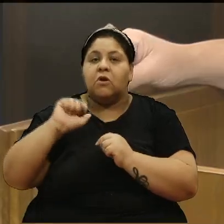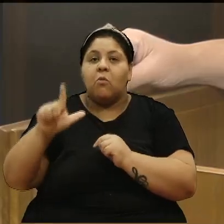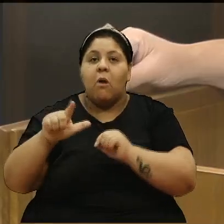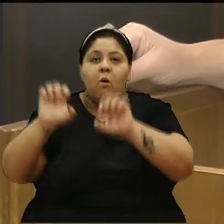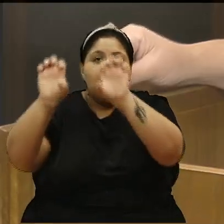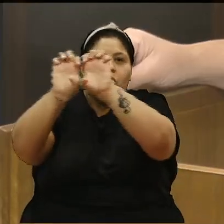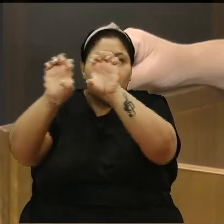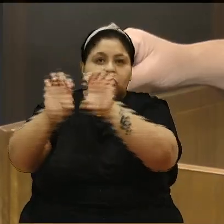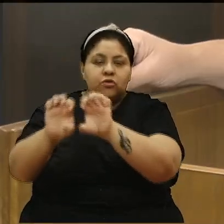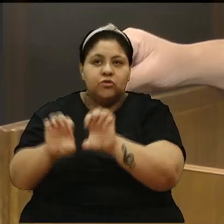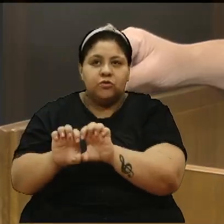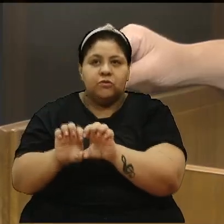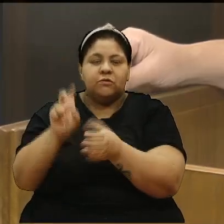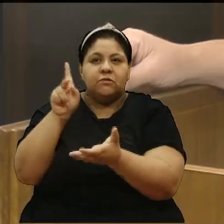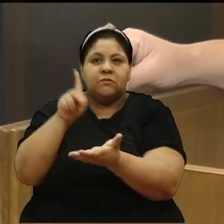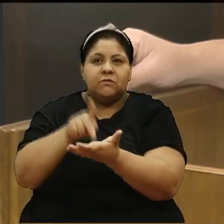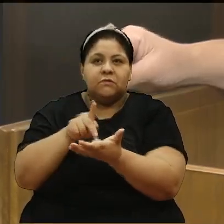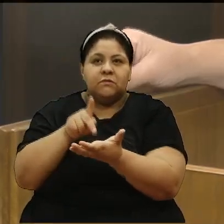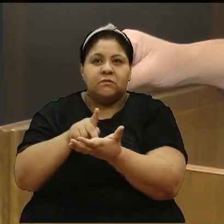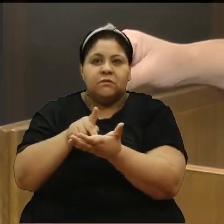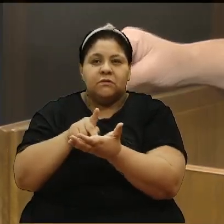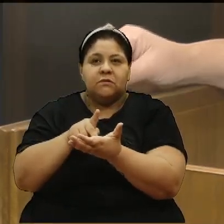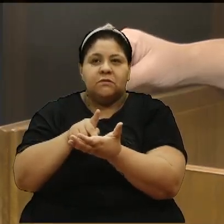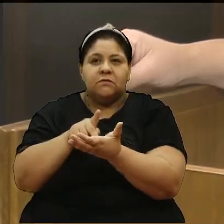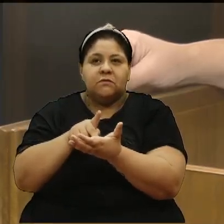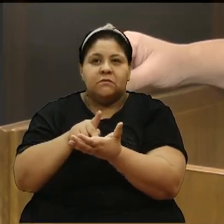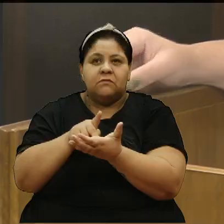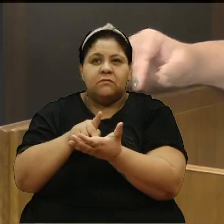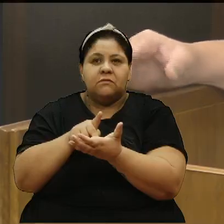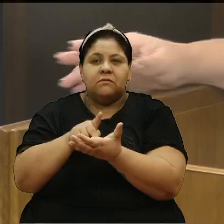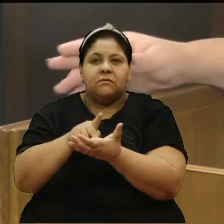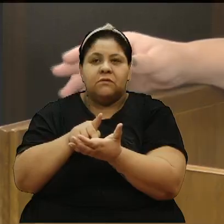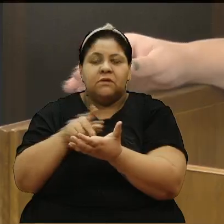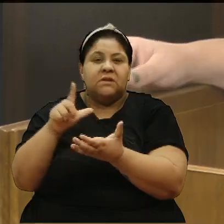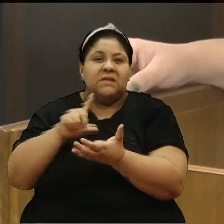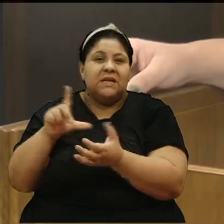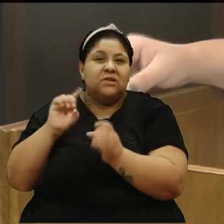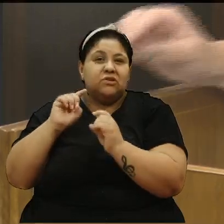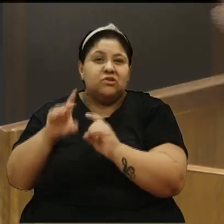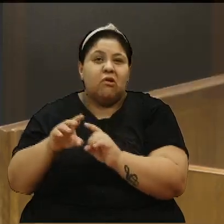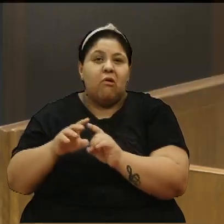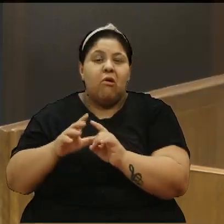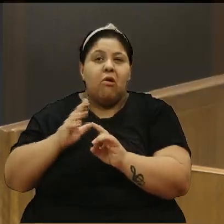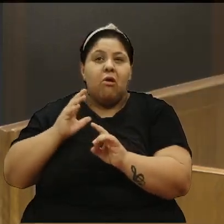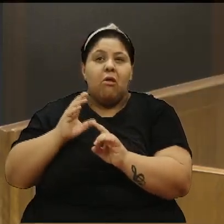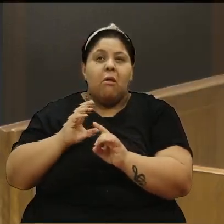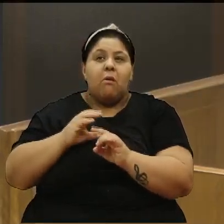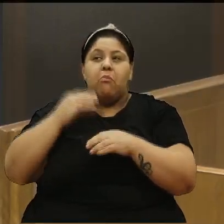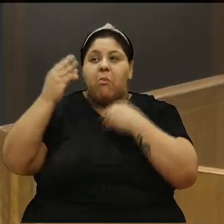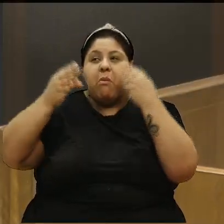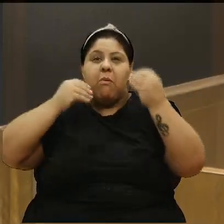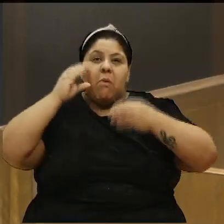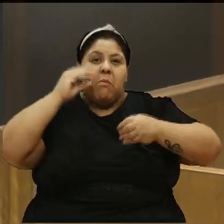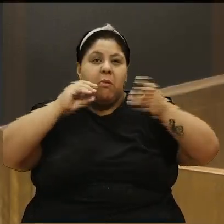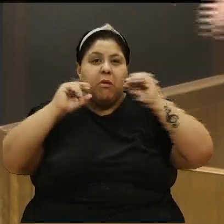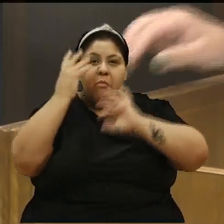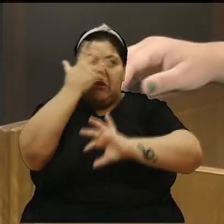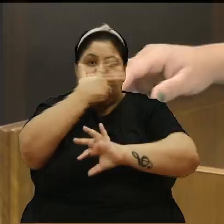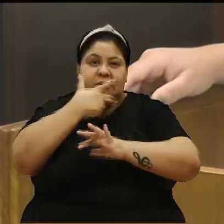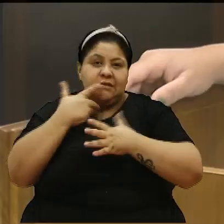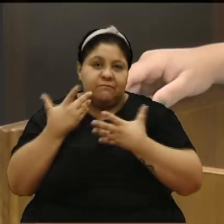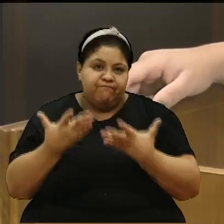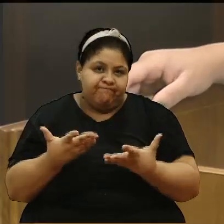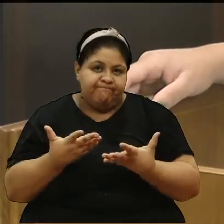estrutura real por detrás de tantos discursos bonitos? Eu acho que a